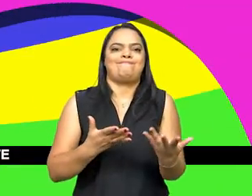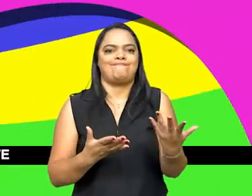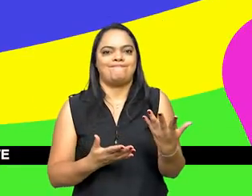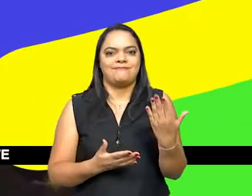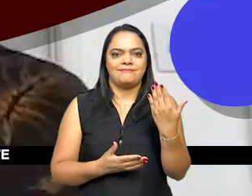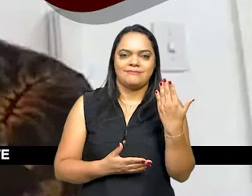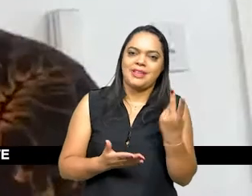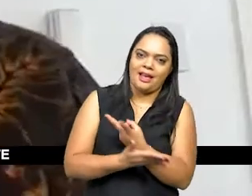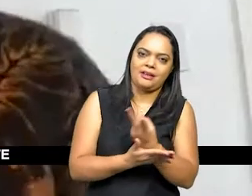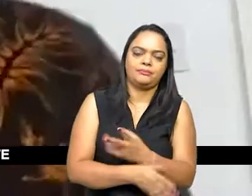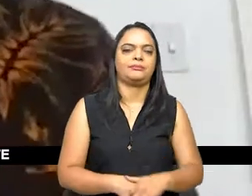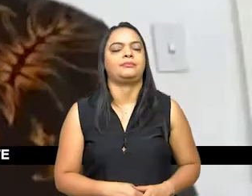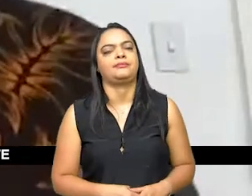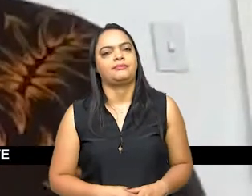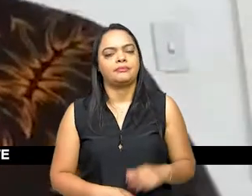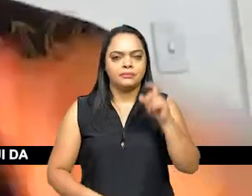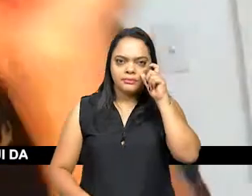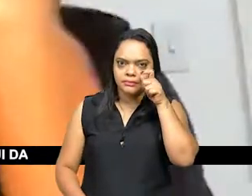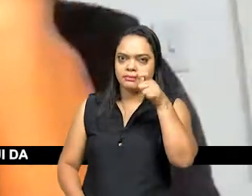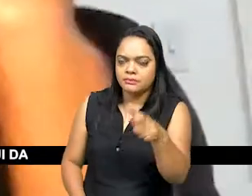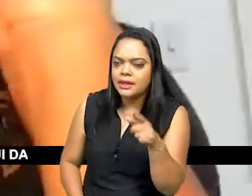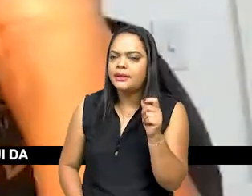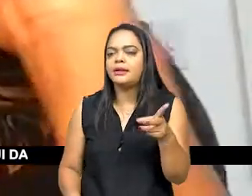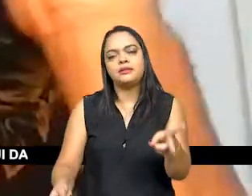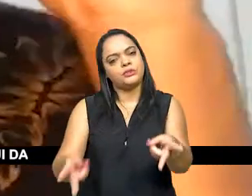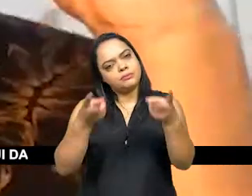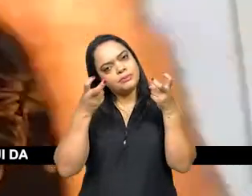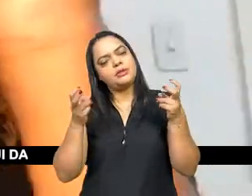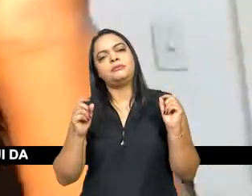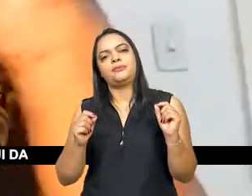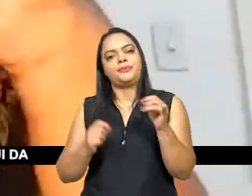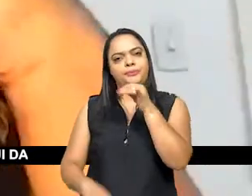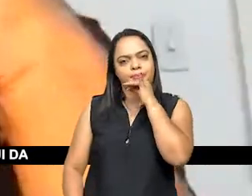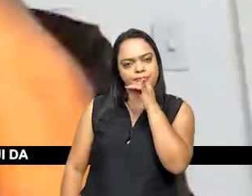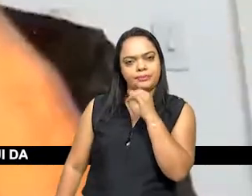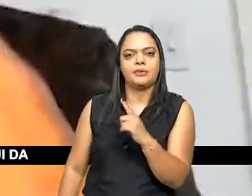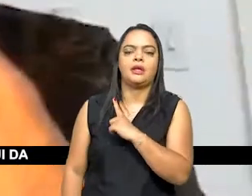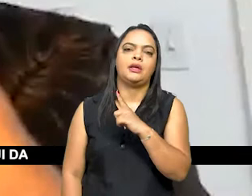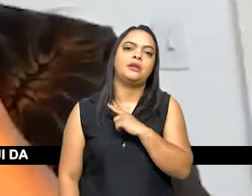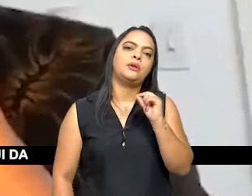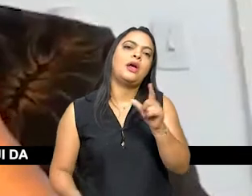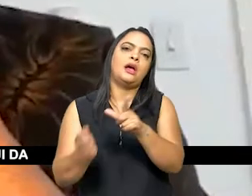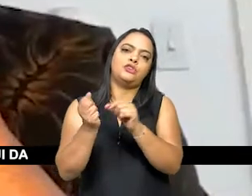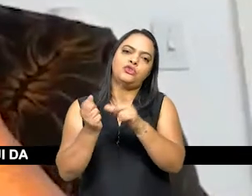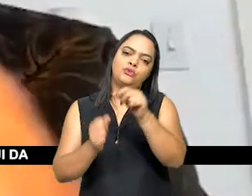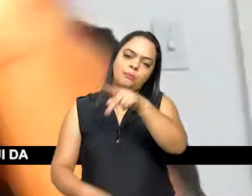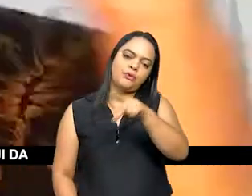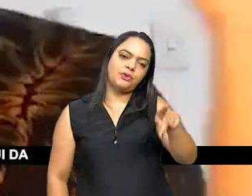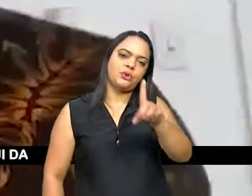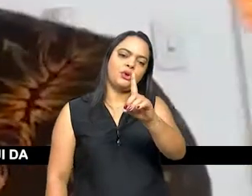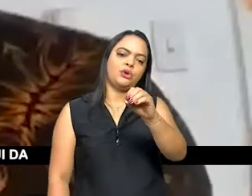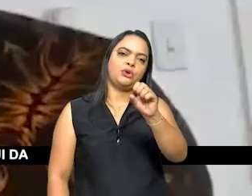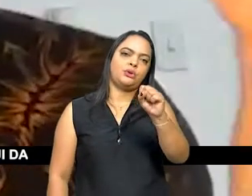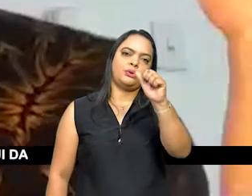sozinho. É muito interessante perceber, por exemplo, tem um artigo do professor dos Anjos, que é